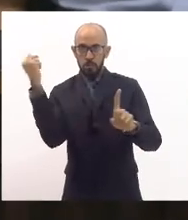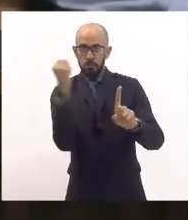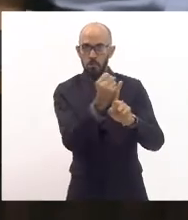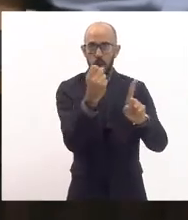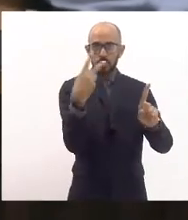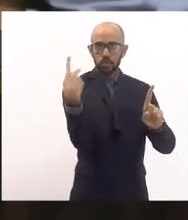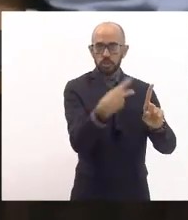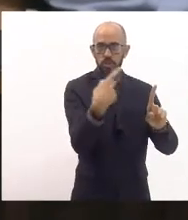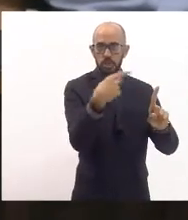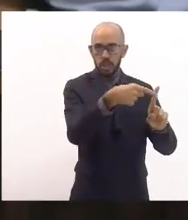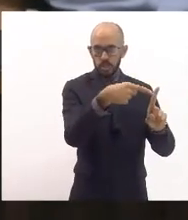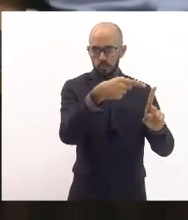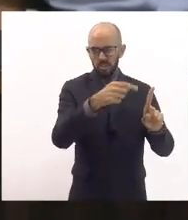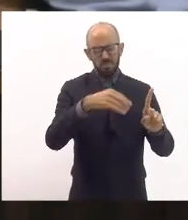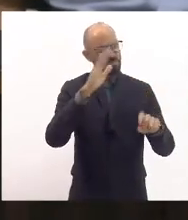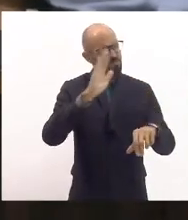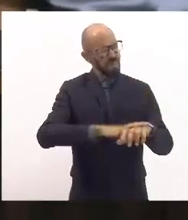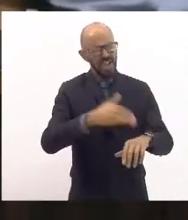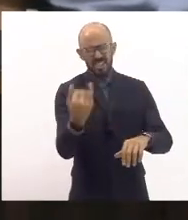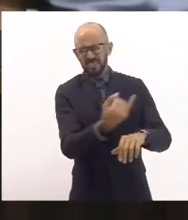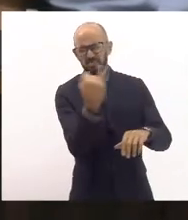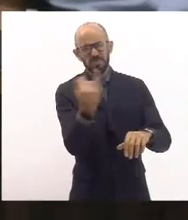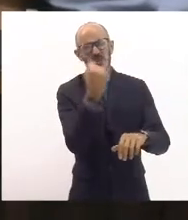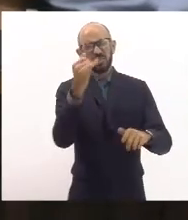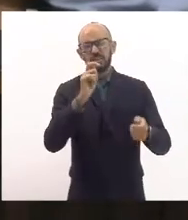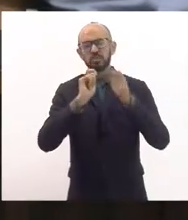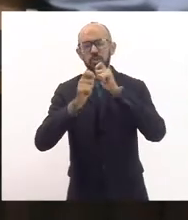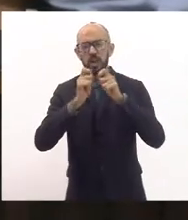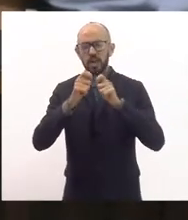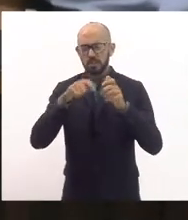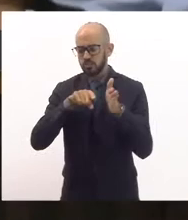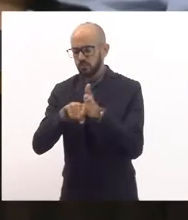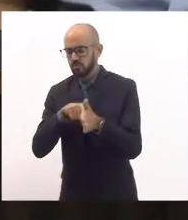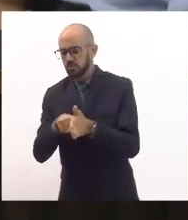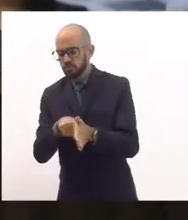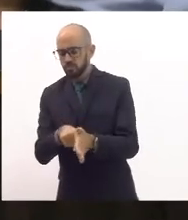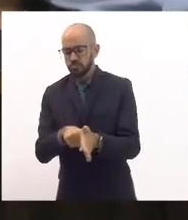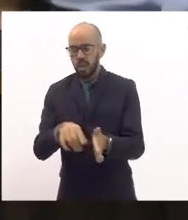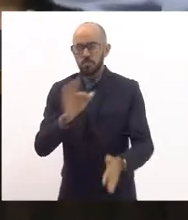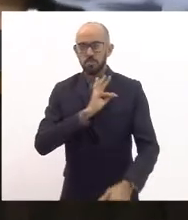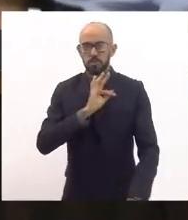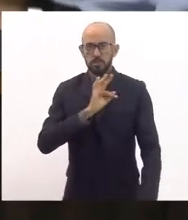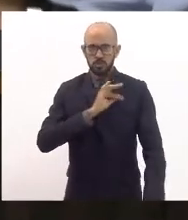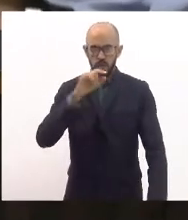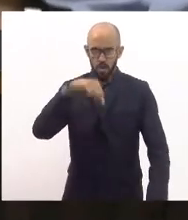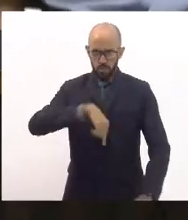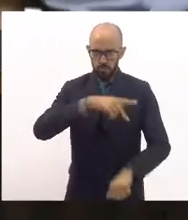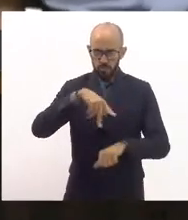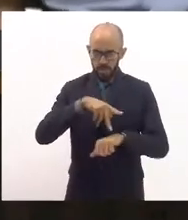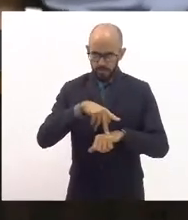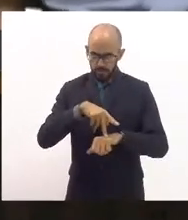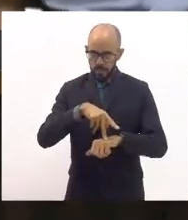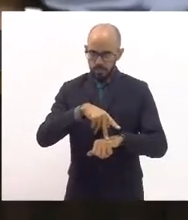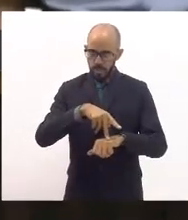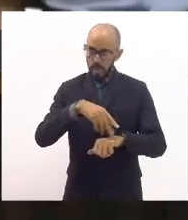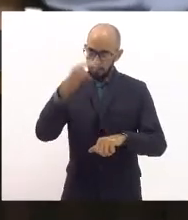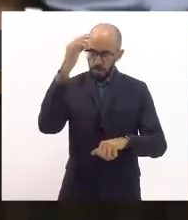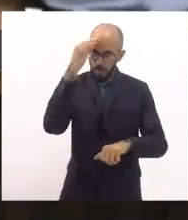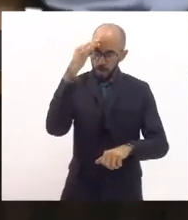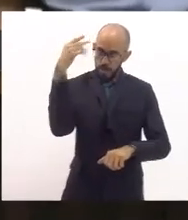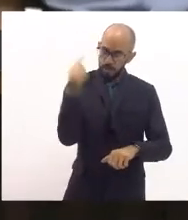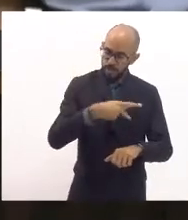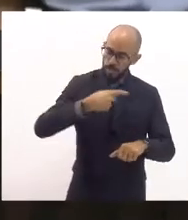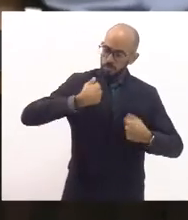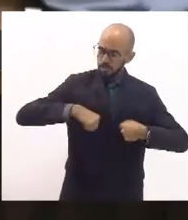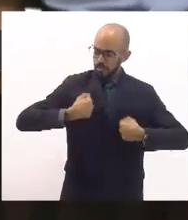um dos mais importantes Jornalistas investigativos do país a memória de Tim Lopes precisa permanecer